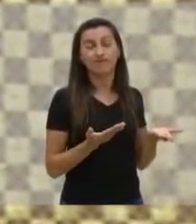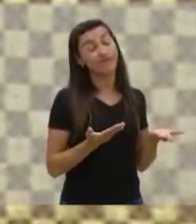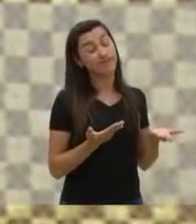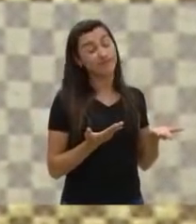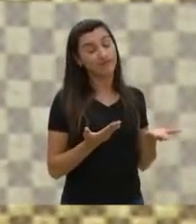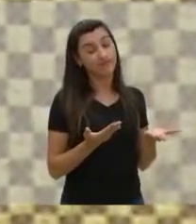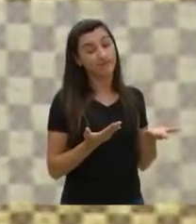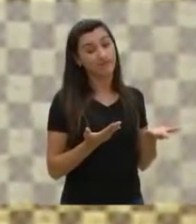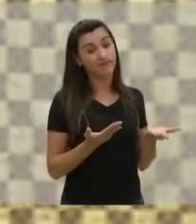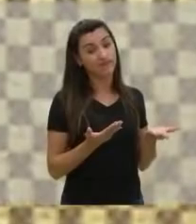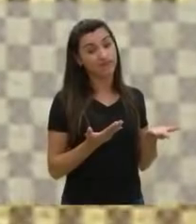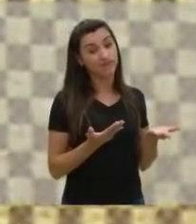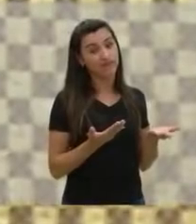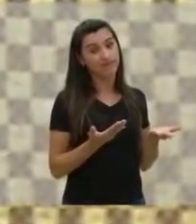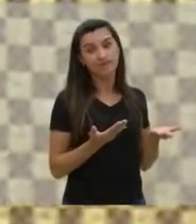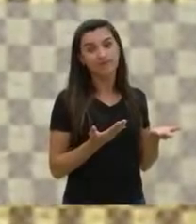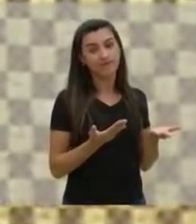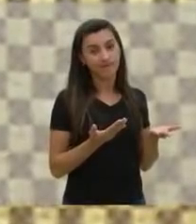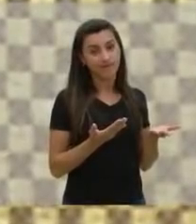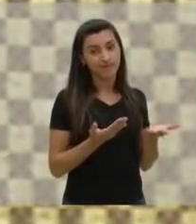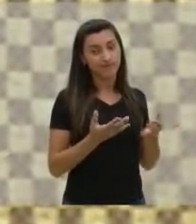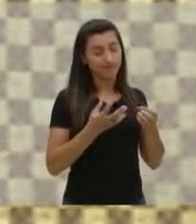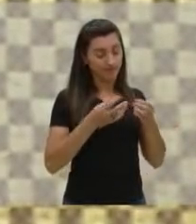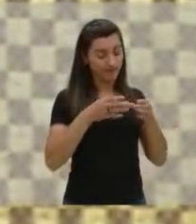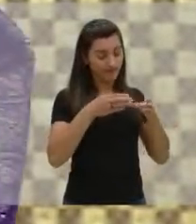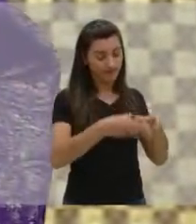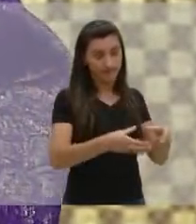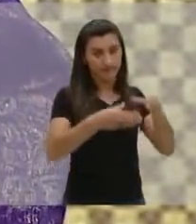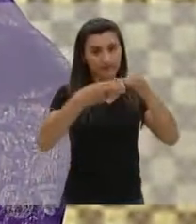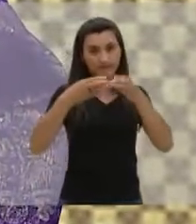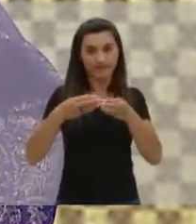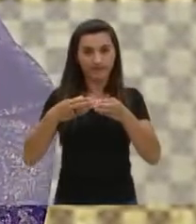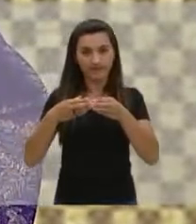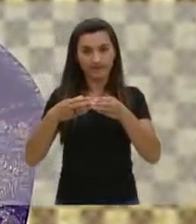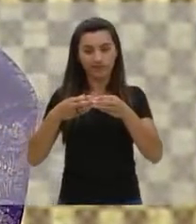ele vai pegar aquele pacotinho de semente